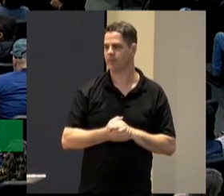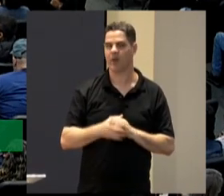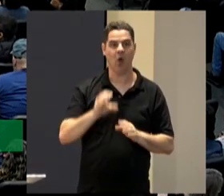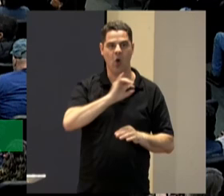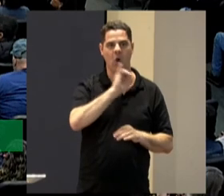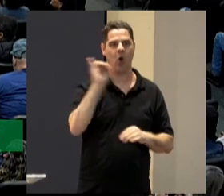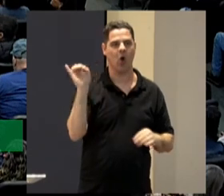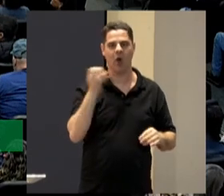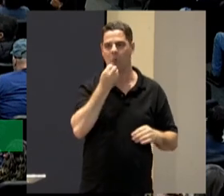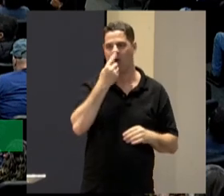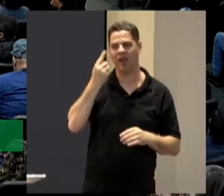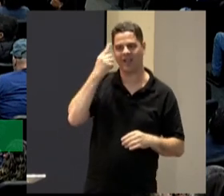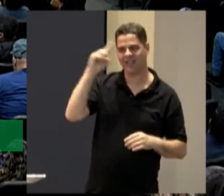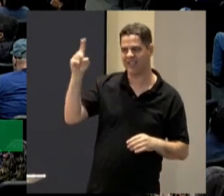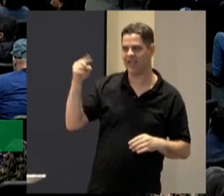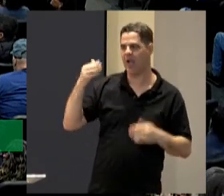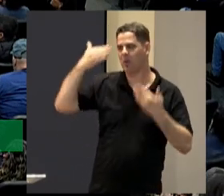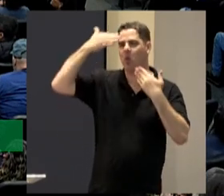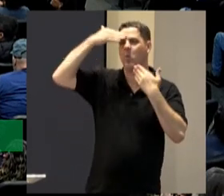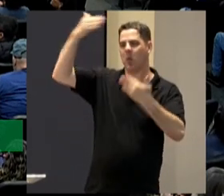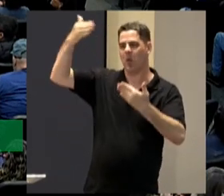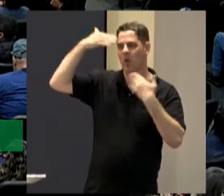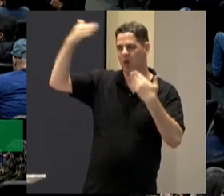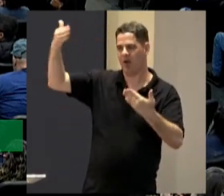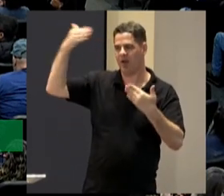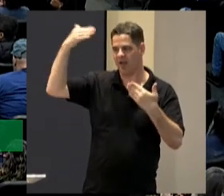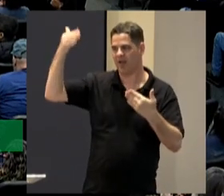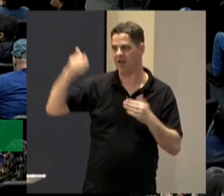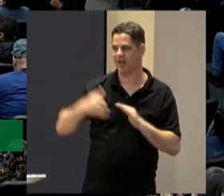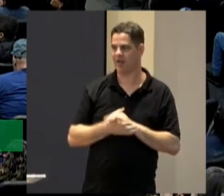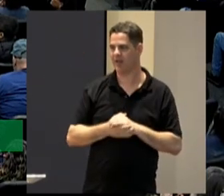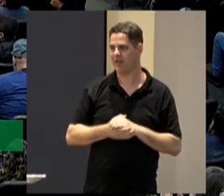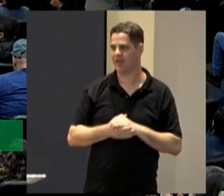Oi, bom dia. Primeiro, agradecer a fala.